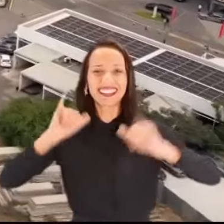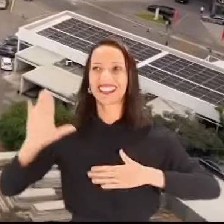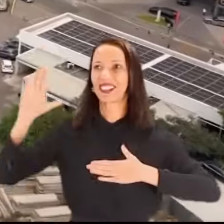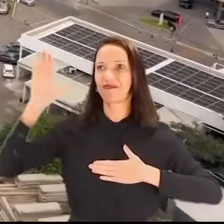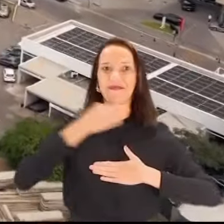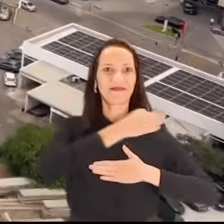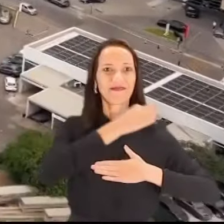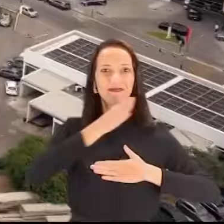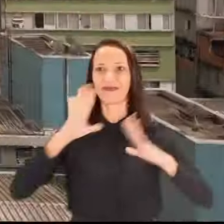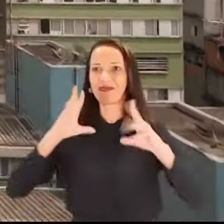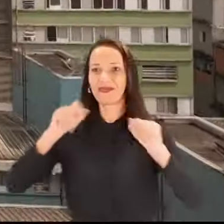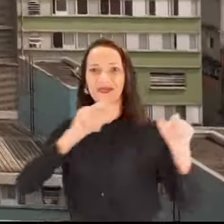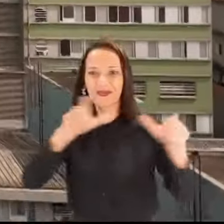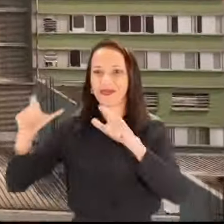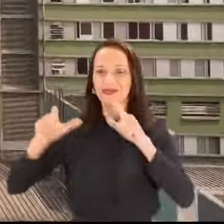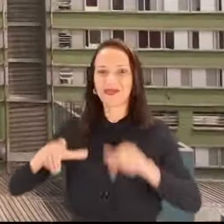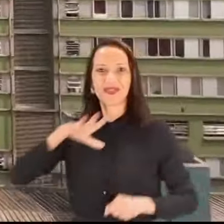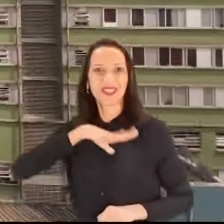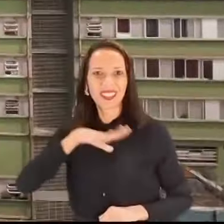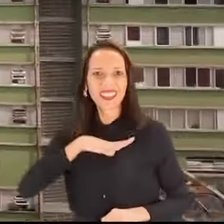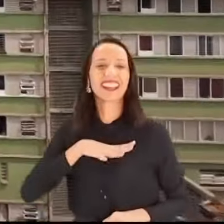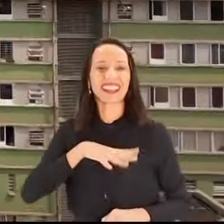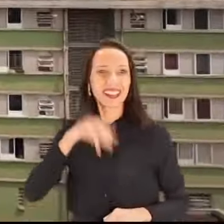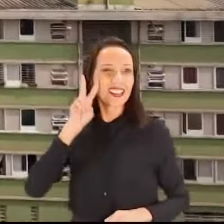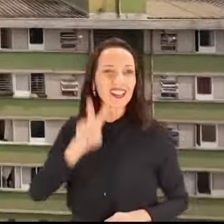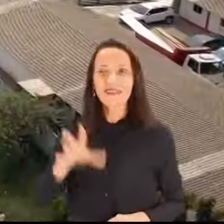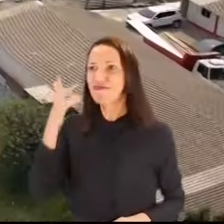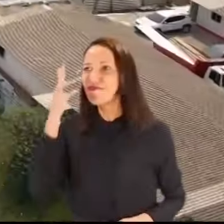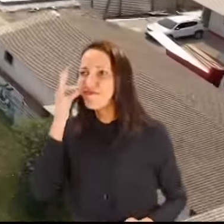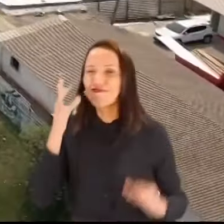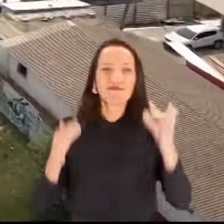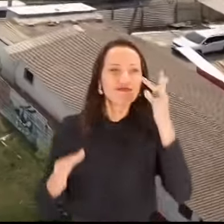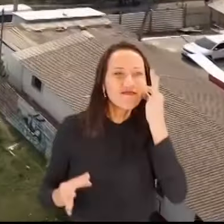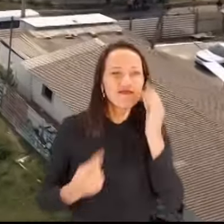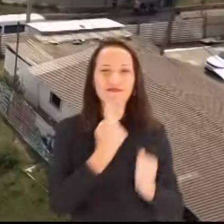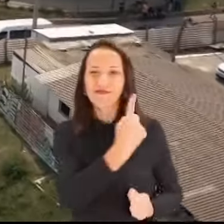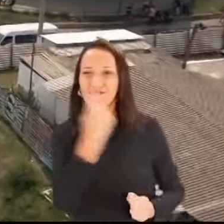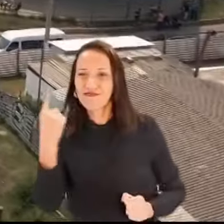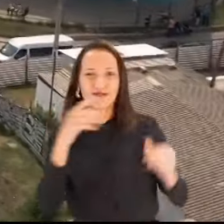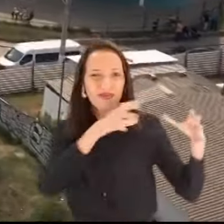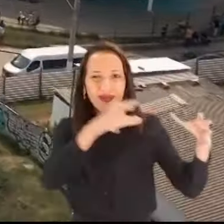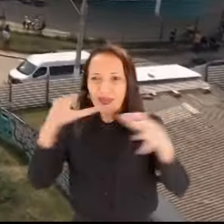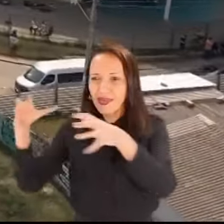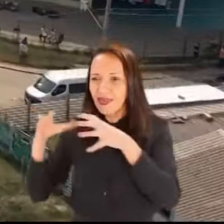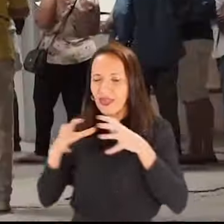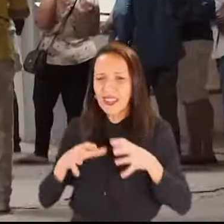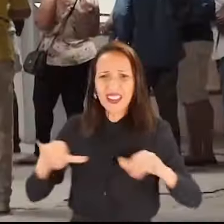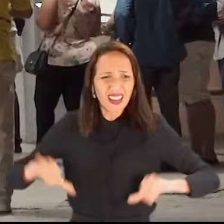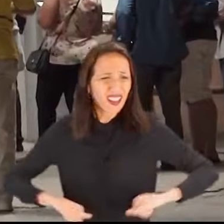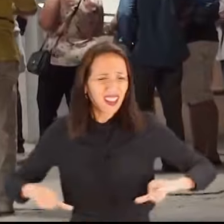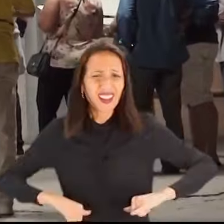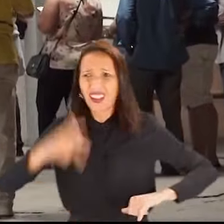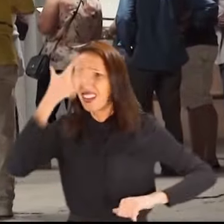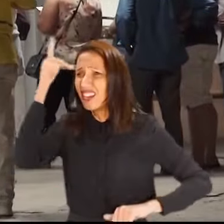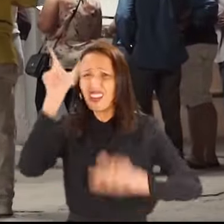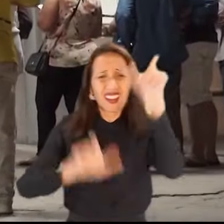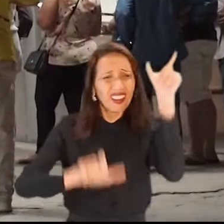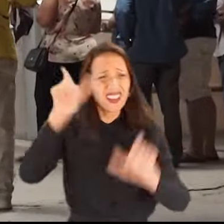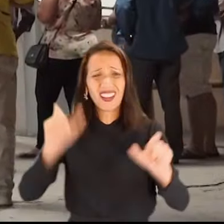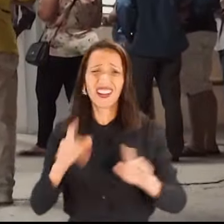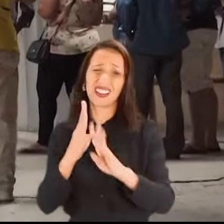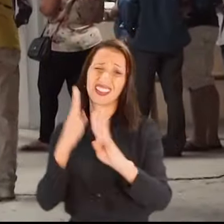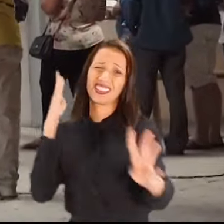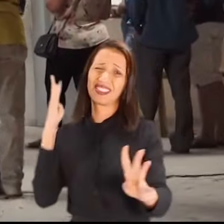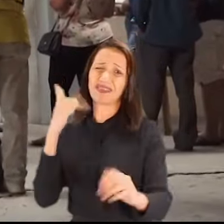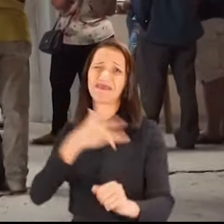Durante essa campanha, eu percorri todos os cantos da nossa cidade. Eu vi de perto a realidade de cada bairro. Eu vi o sofrimento das